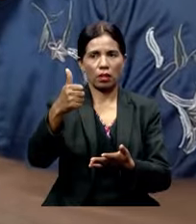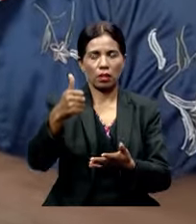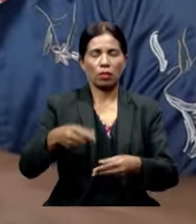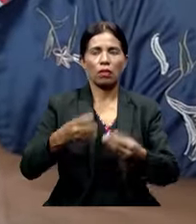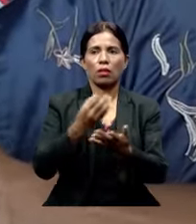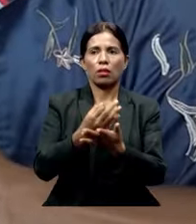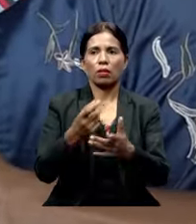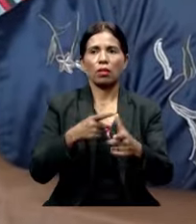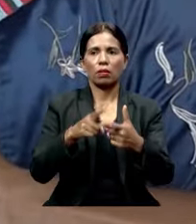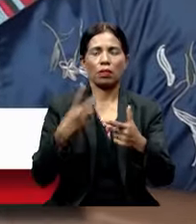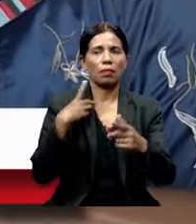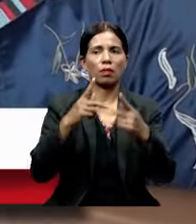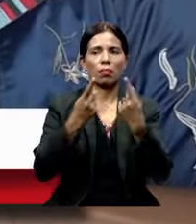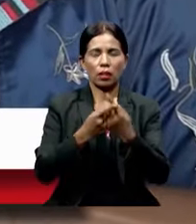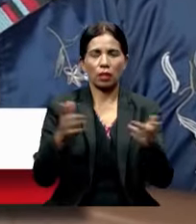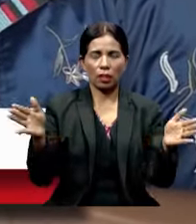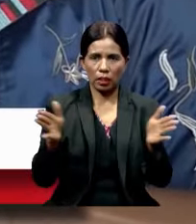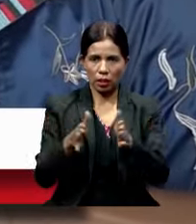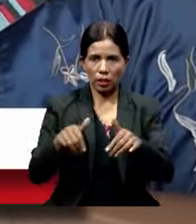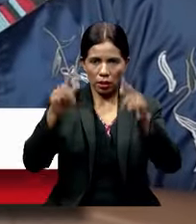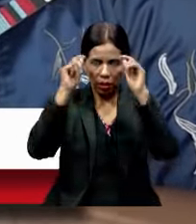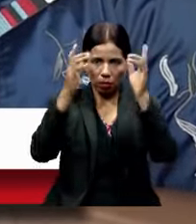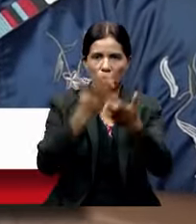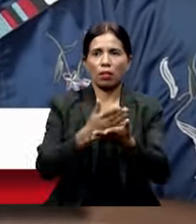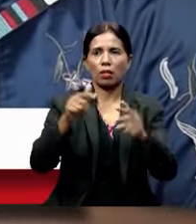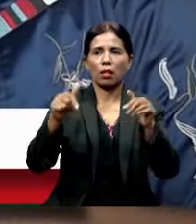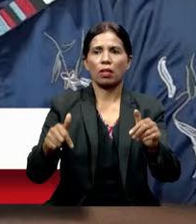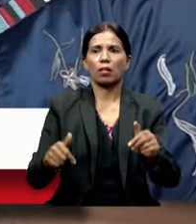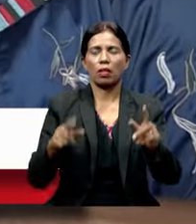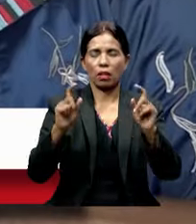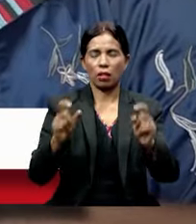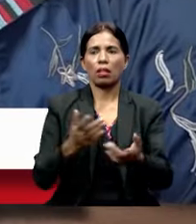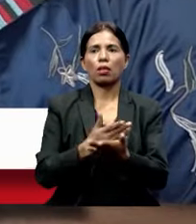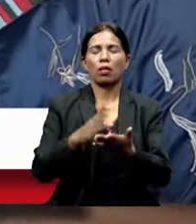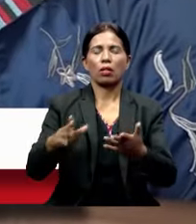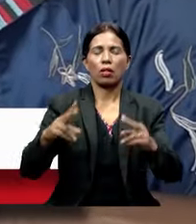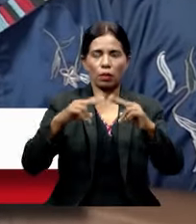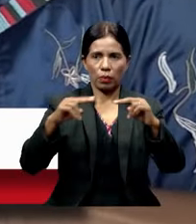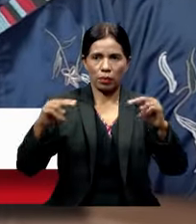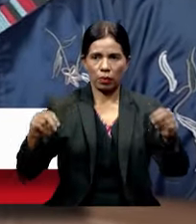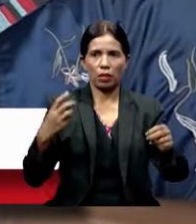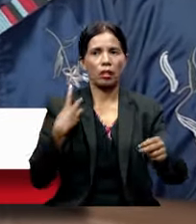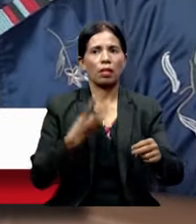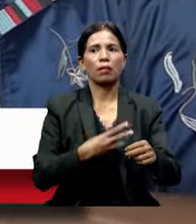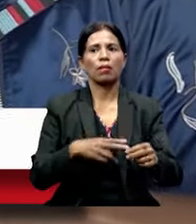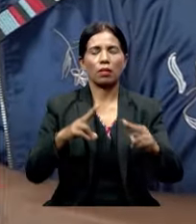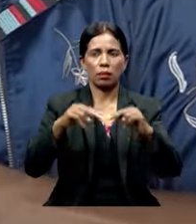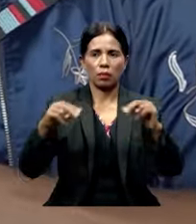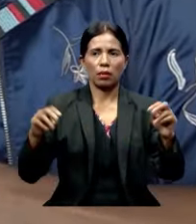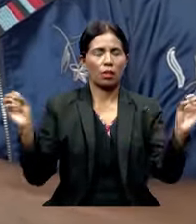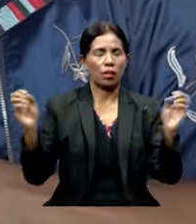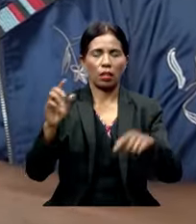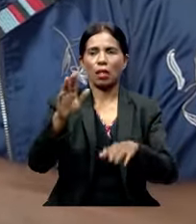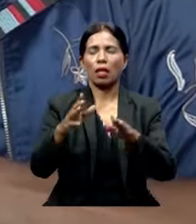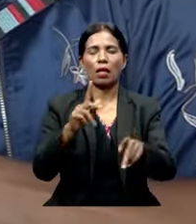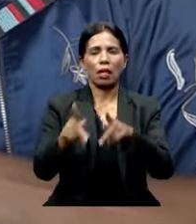subsídio depois a minha companhia que consira timoruan mas só sei né obrigatório tem que rola super mim mise jati será que mise jati ne lalau ia lapangan ni